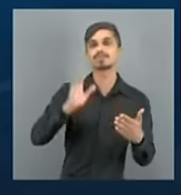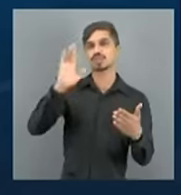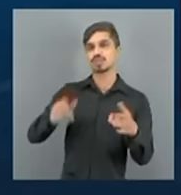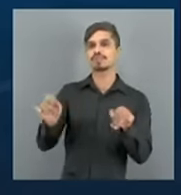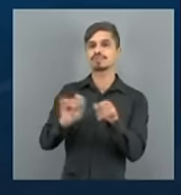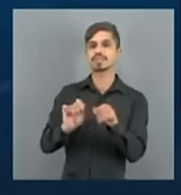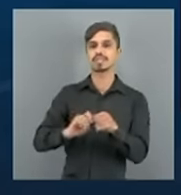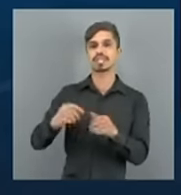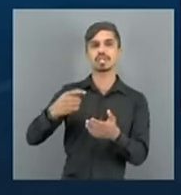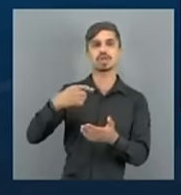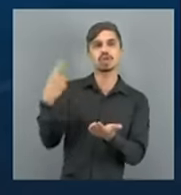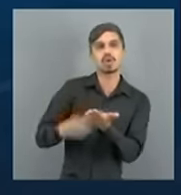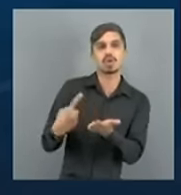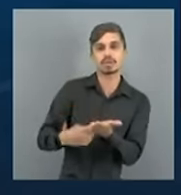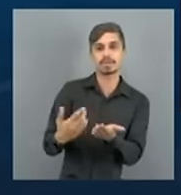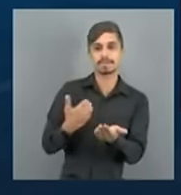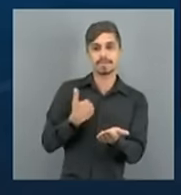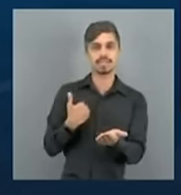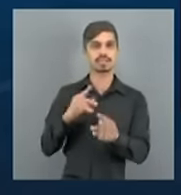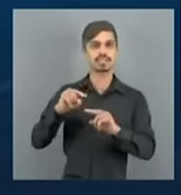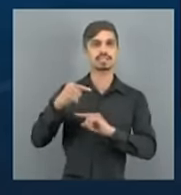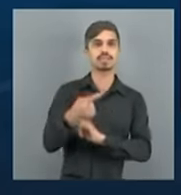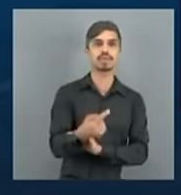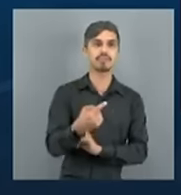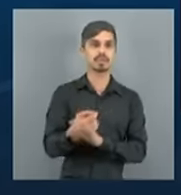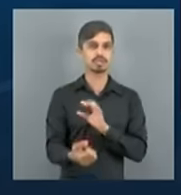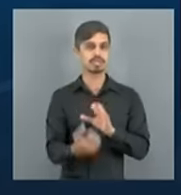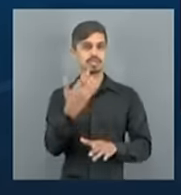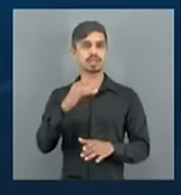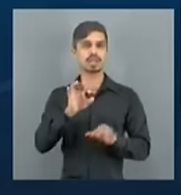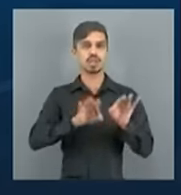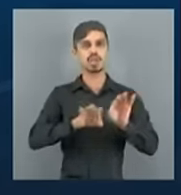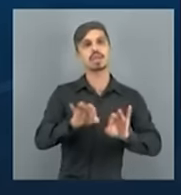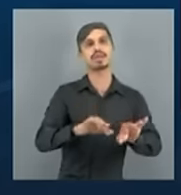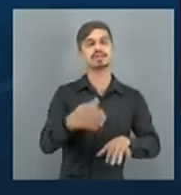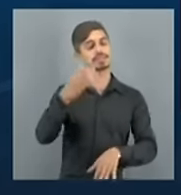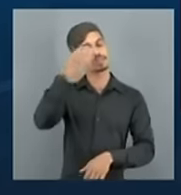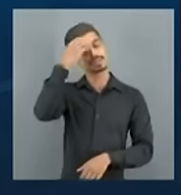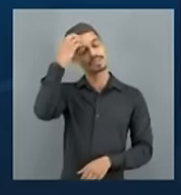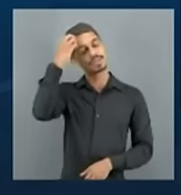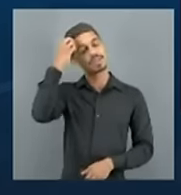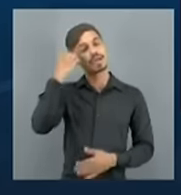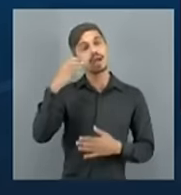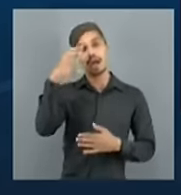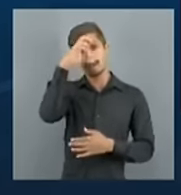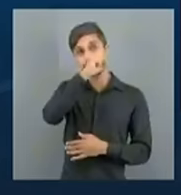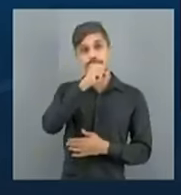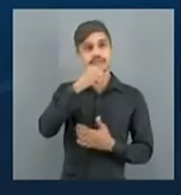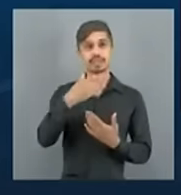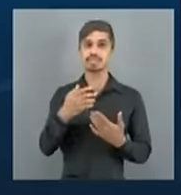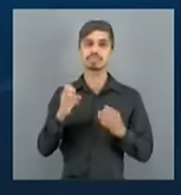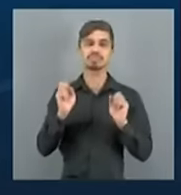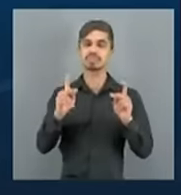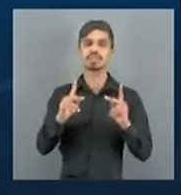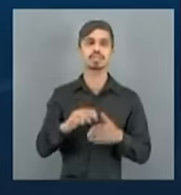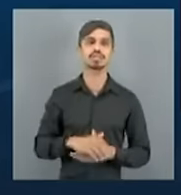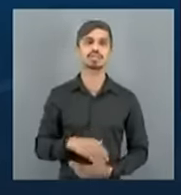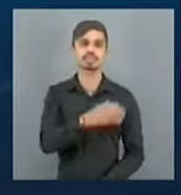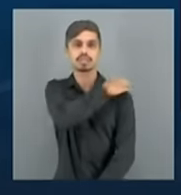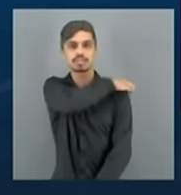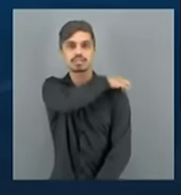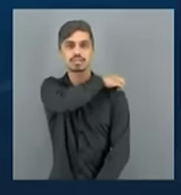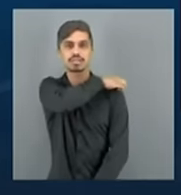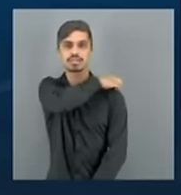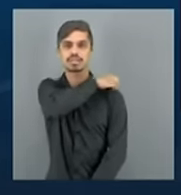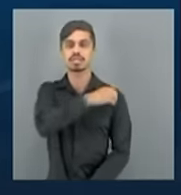fizeram esquema para mim e depois criaram asa, que eu acho que é assim que a gente tem que ser. Aprende, cria asa e voa, não tem problema. Eu não estou aqui para segurar